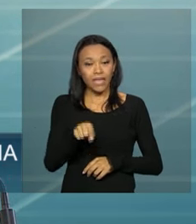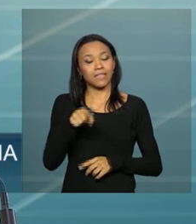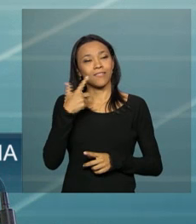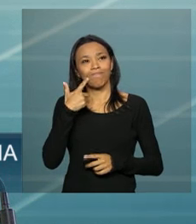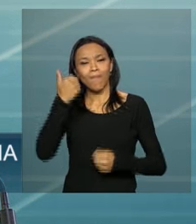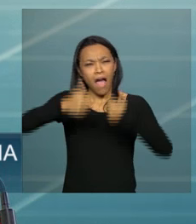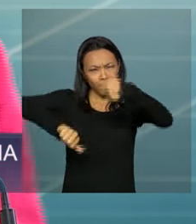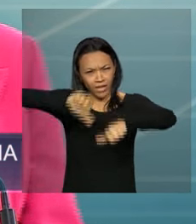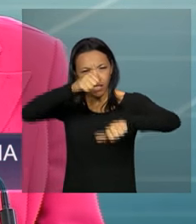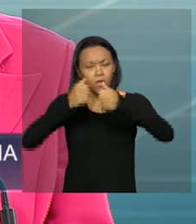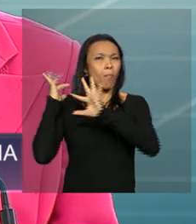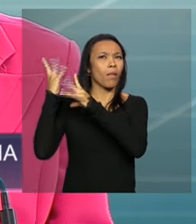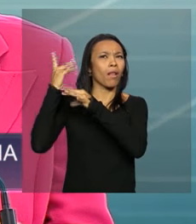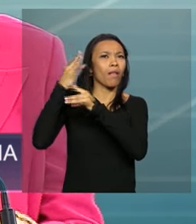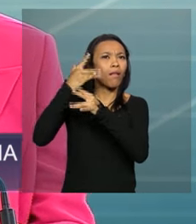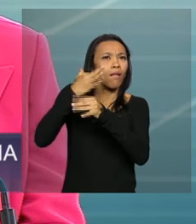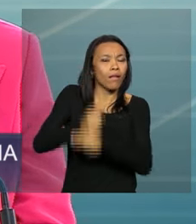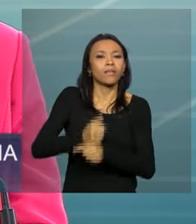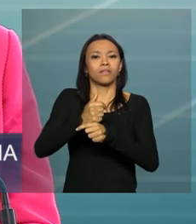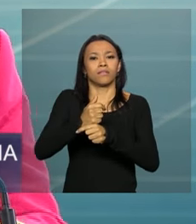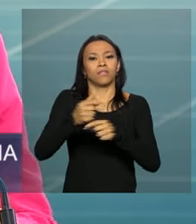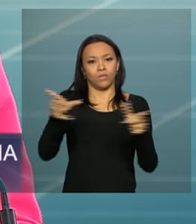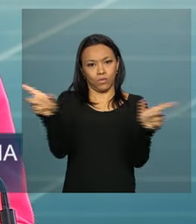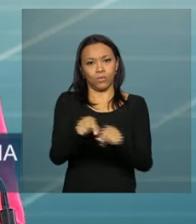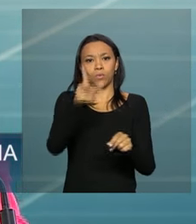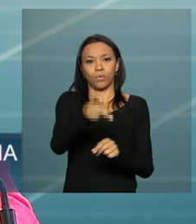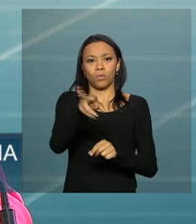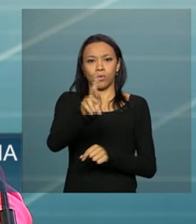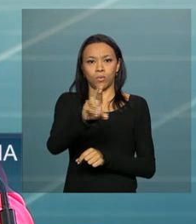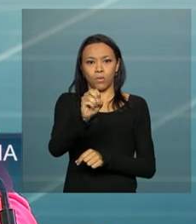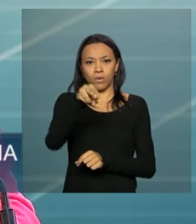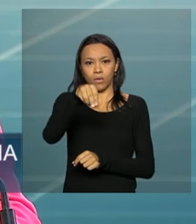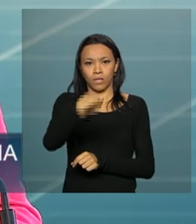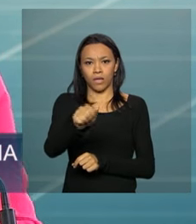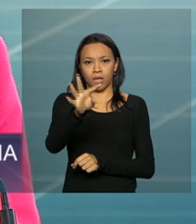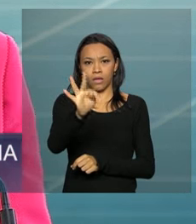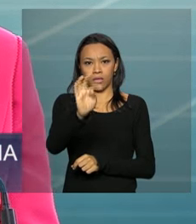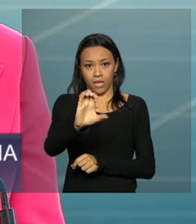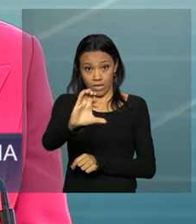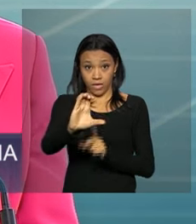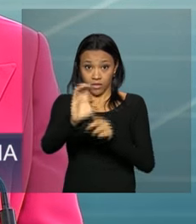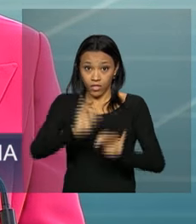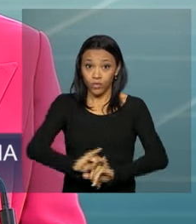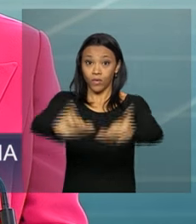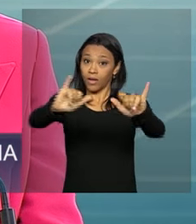que nós estamos hoje aqui fazendo do Pronatec junto com o seu lançamento não podia ser melhor.